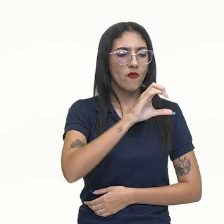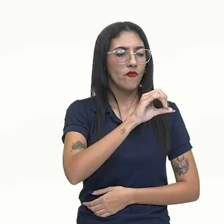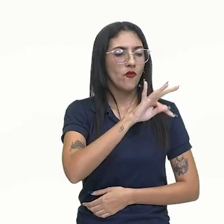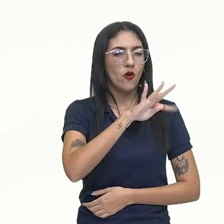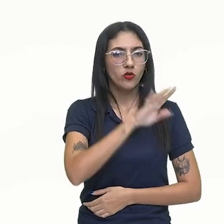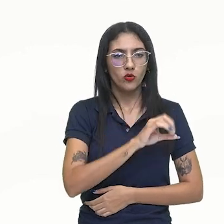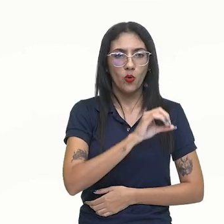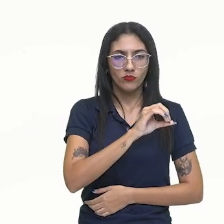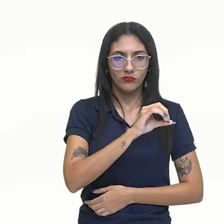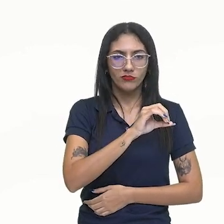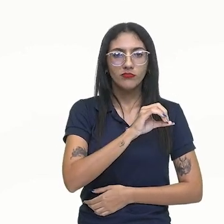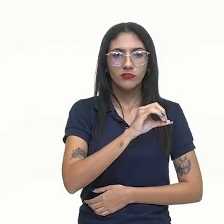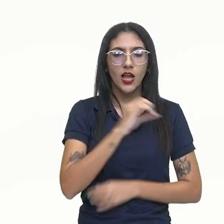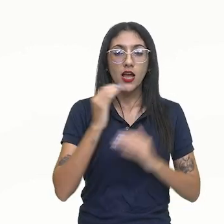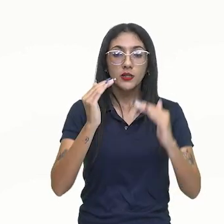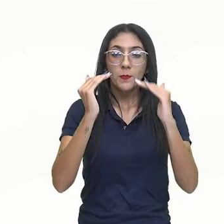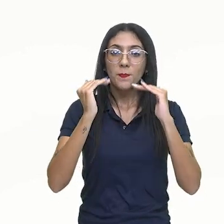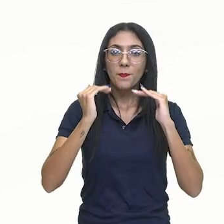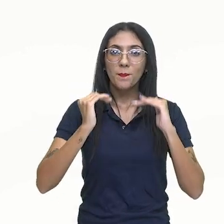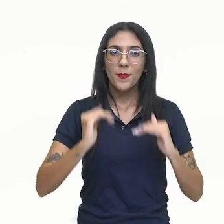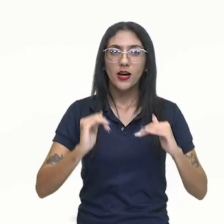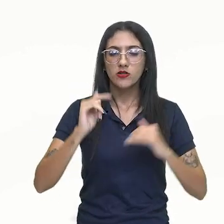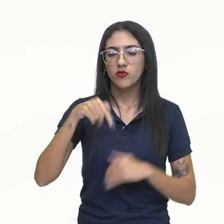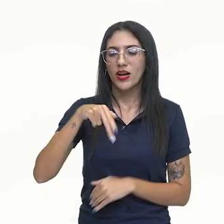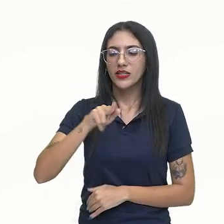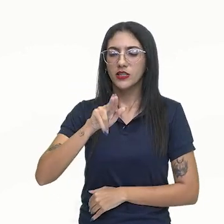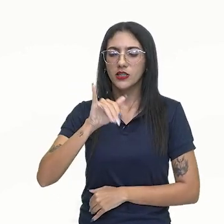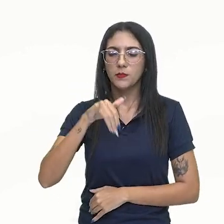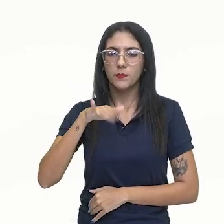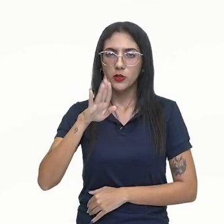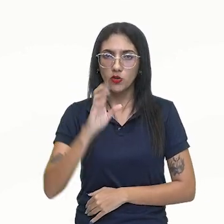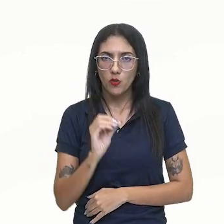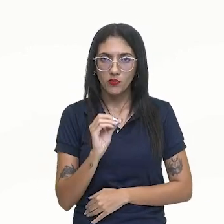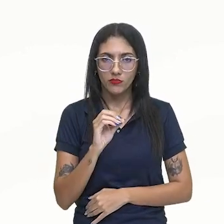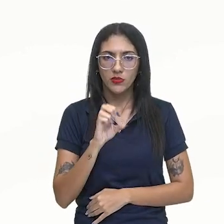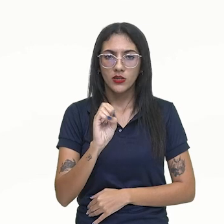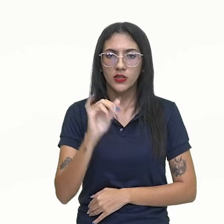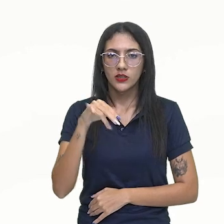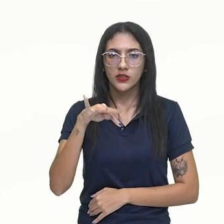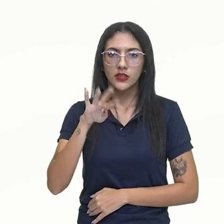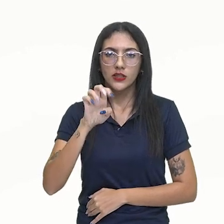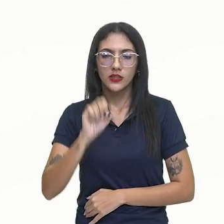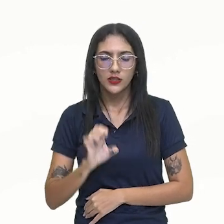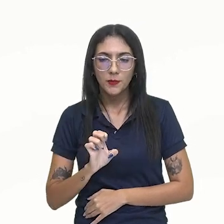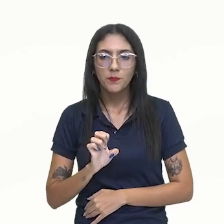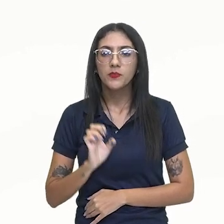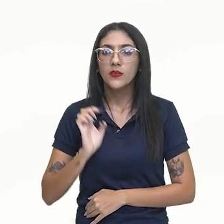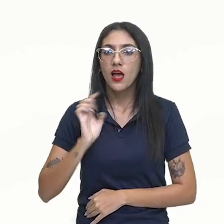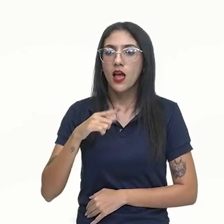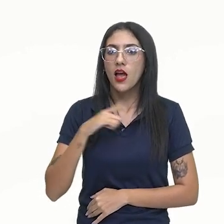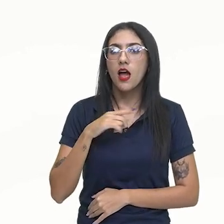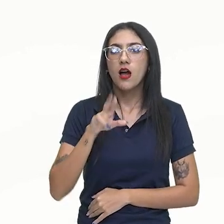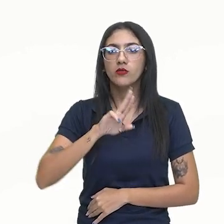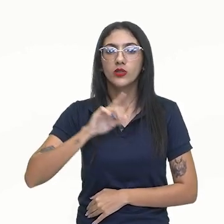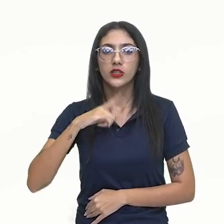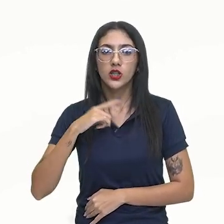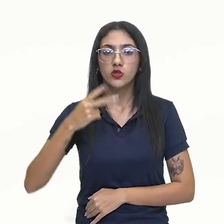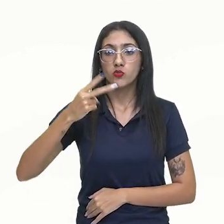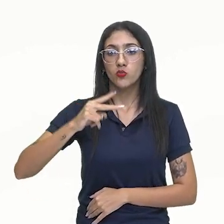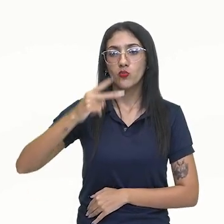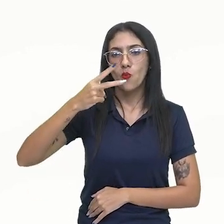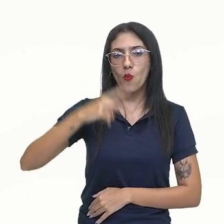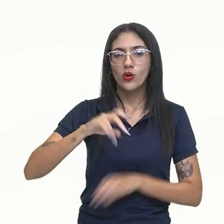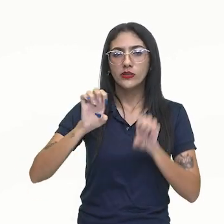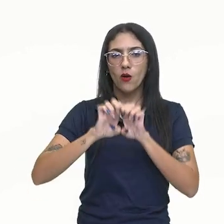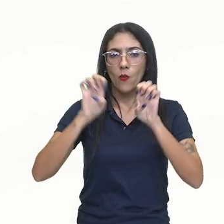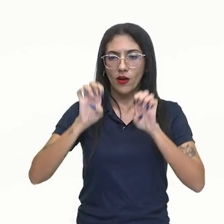tá? Nós temos aqui a quimiossíntese, que ocorre com a presença dessas duas